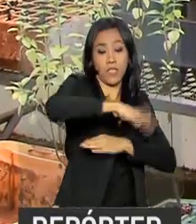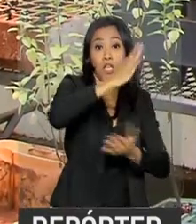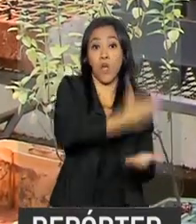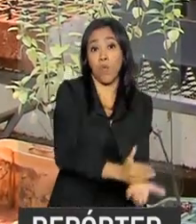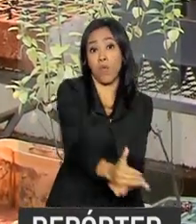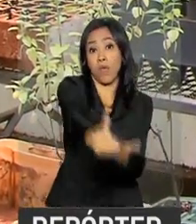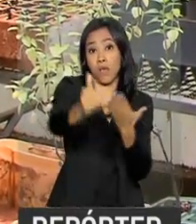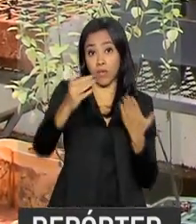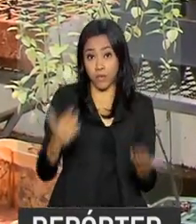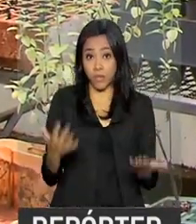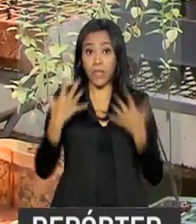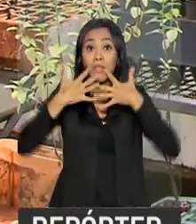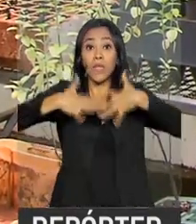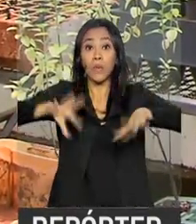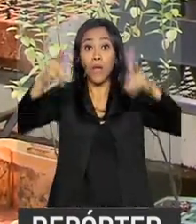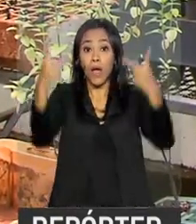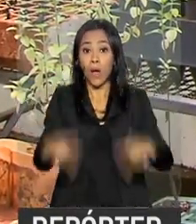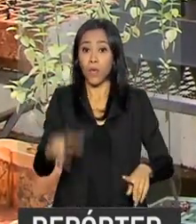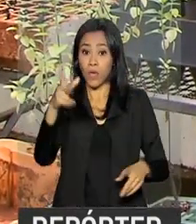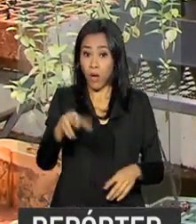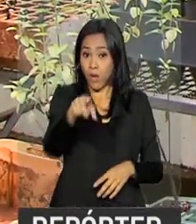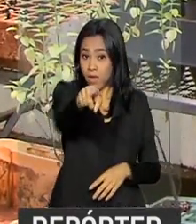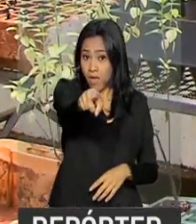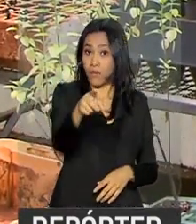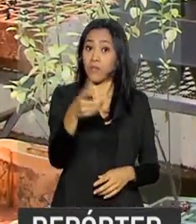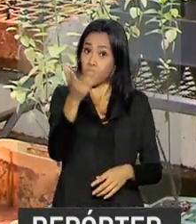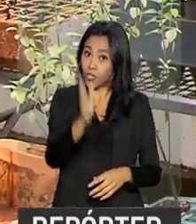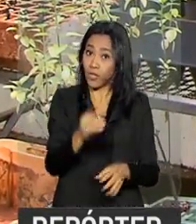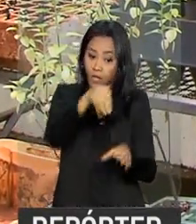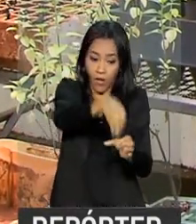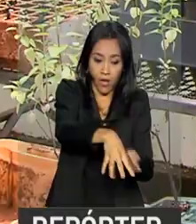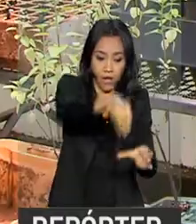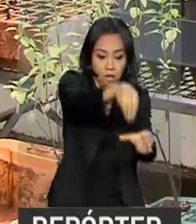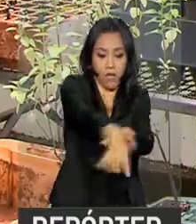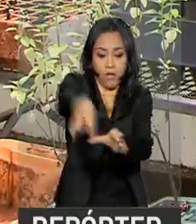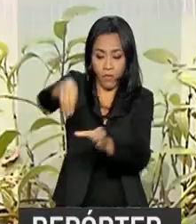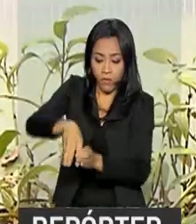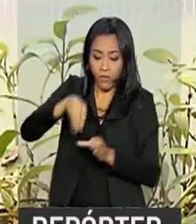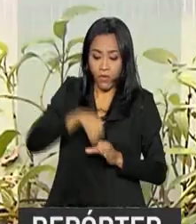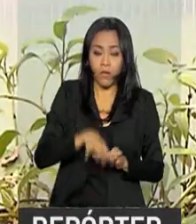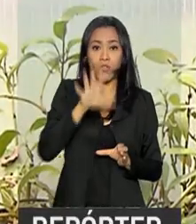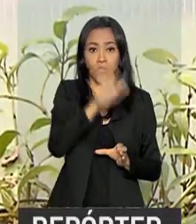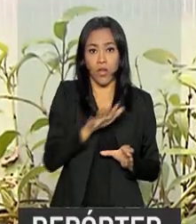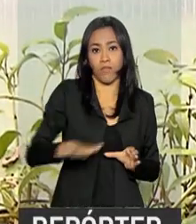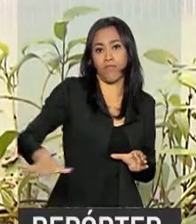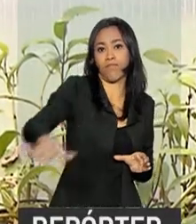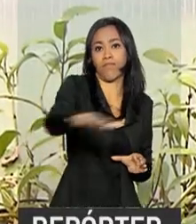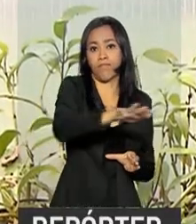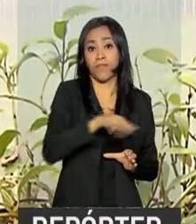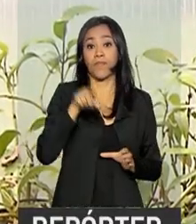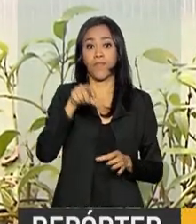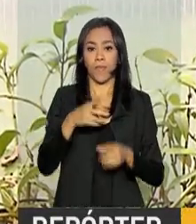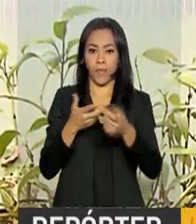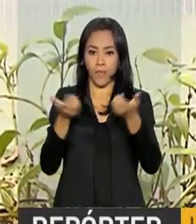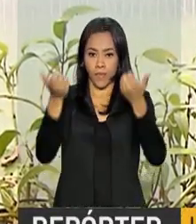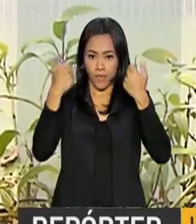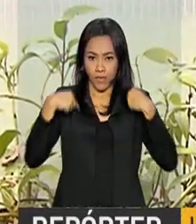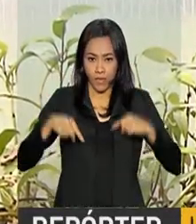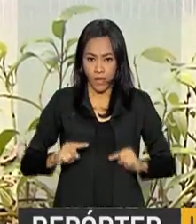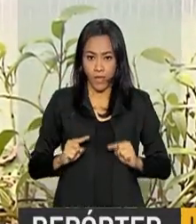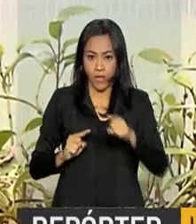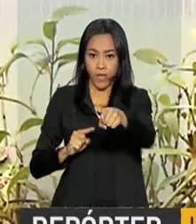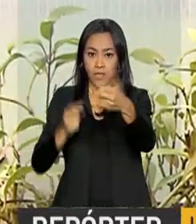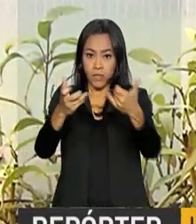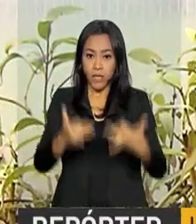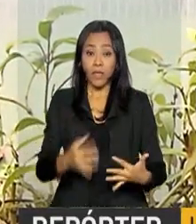do cerrado como sp estão sendo plantado na chapada dos veadeiros esse é o início de uma parceria que nós vamos ter com